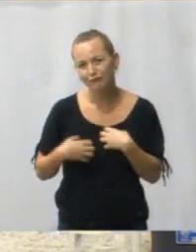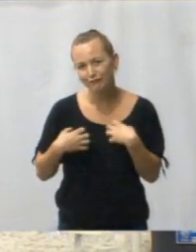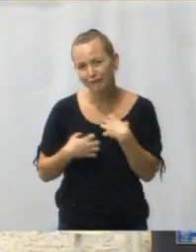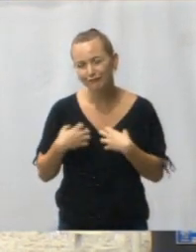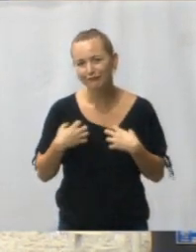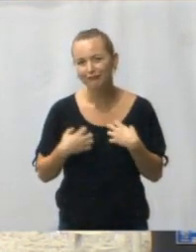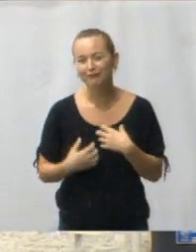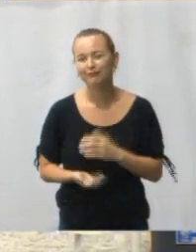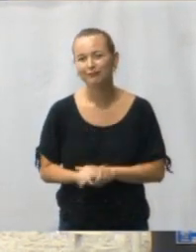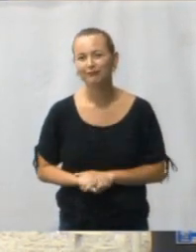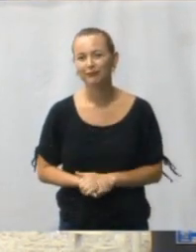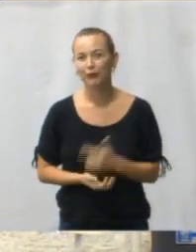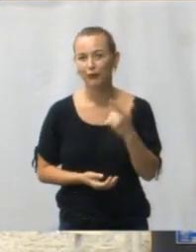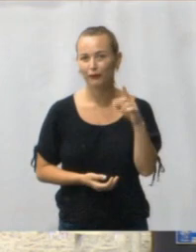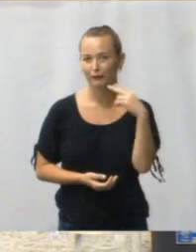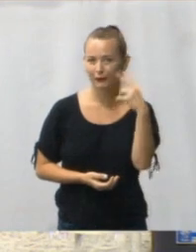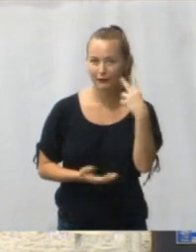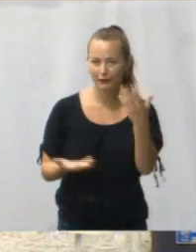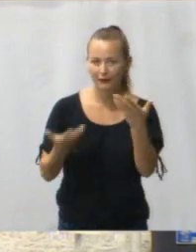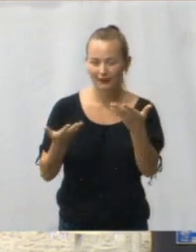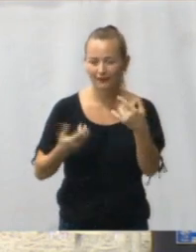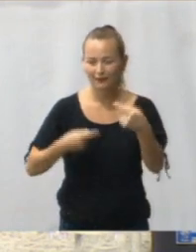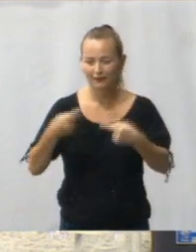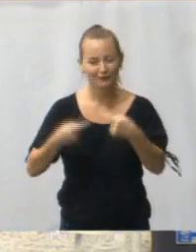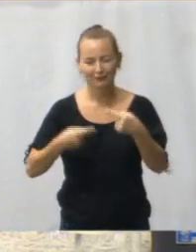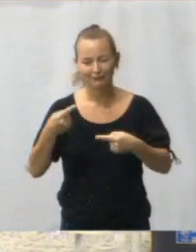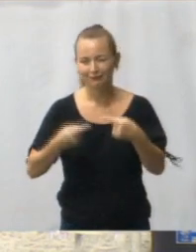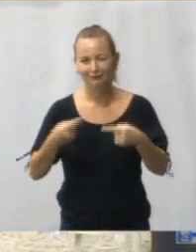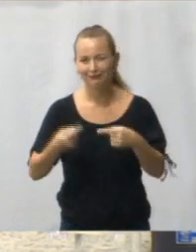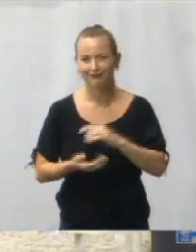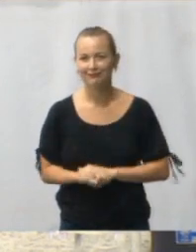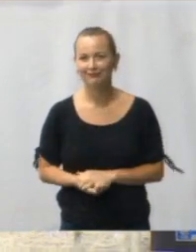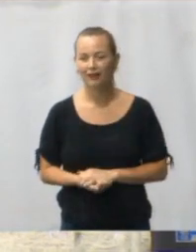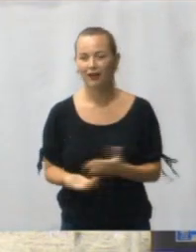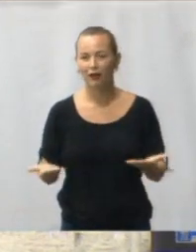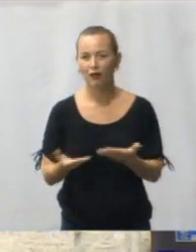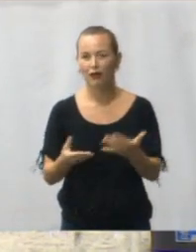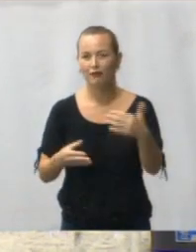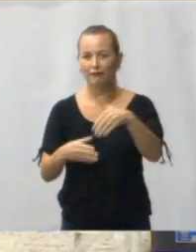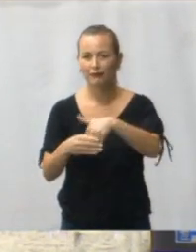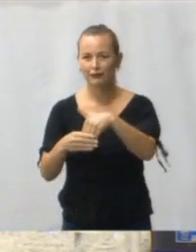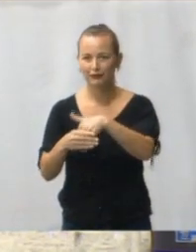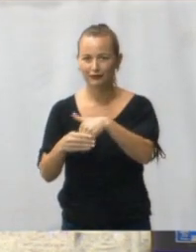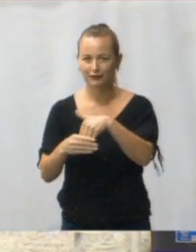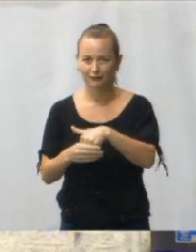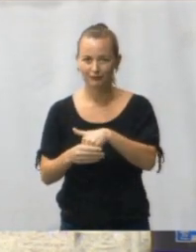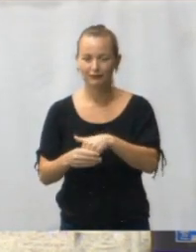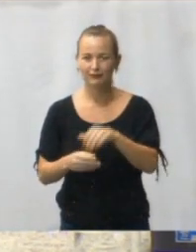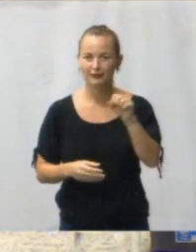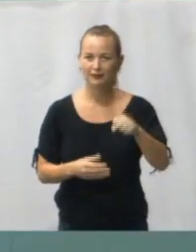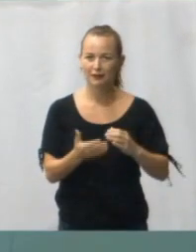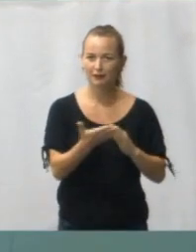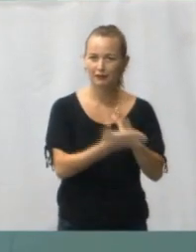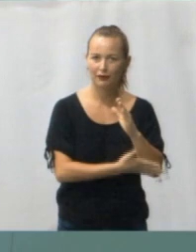a urgentíssima em votação. Sim, aprova, não rejeita.